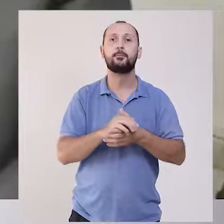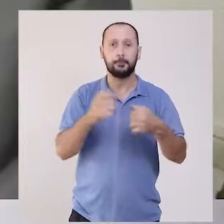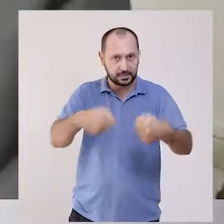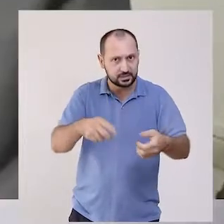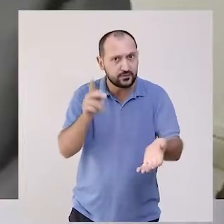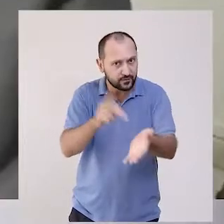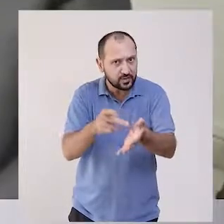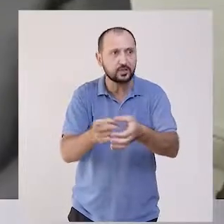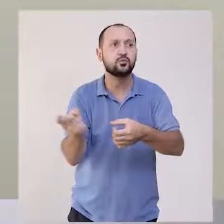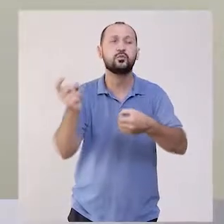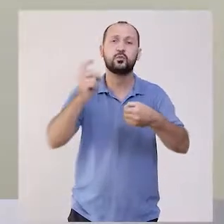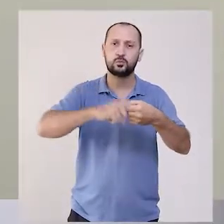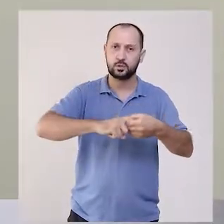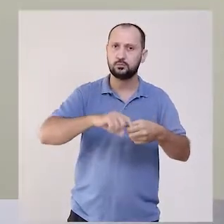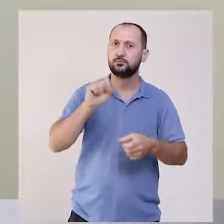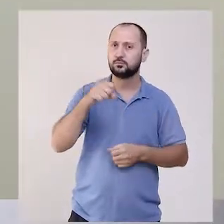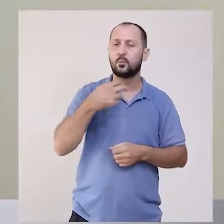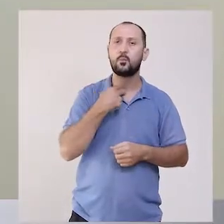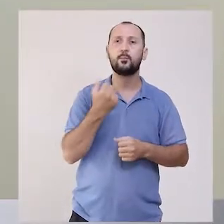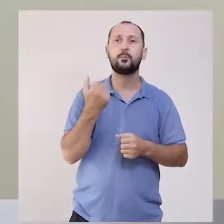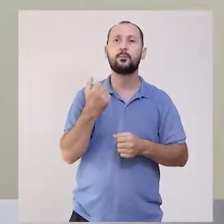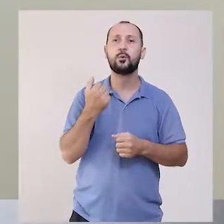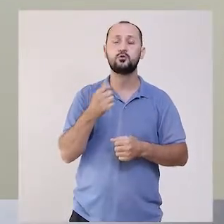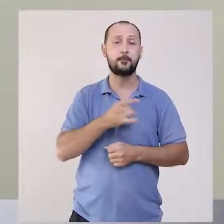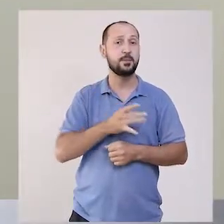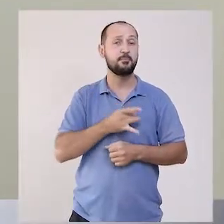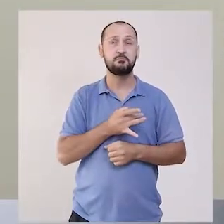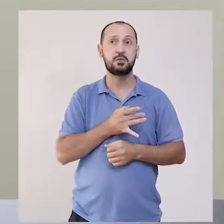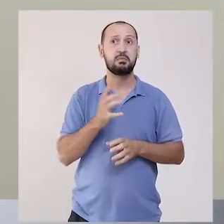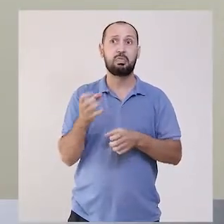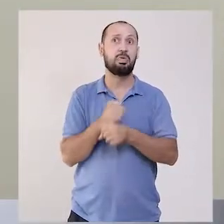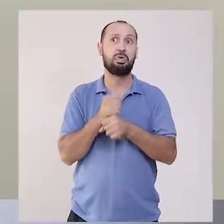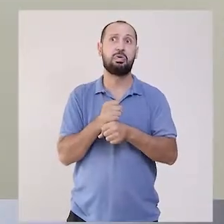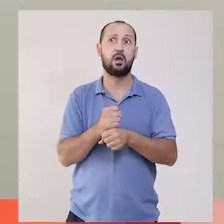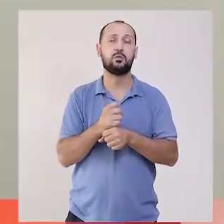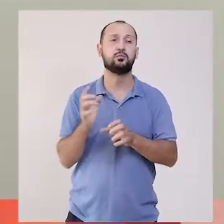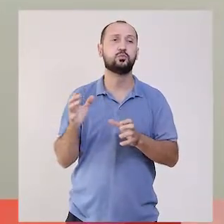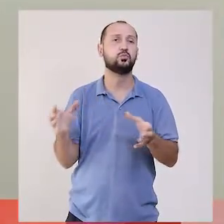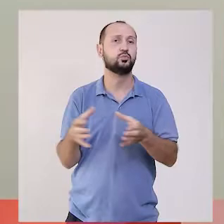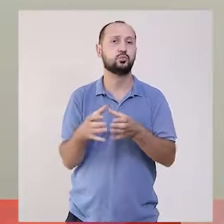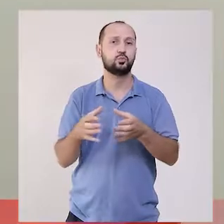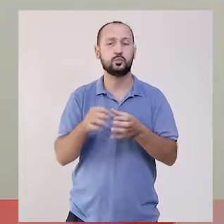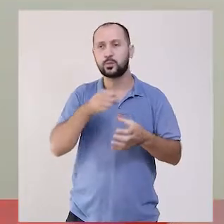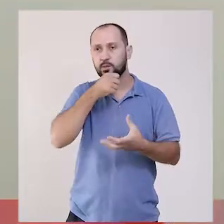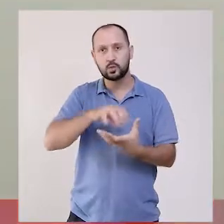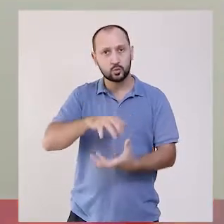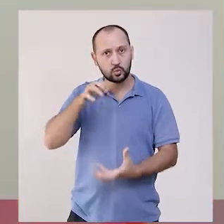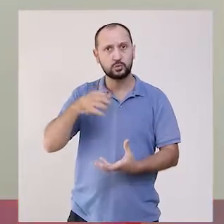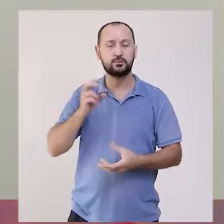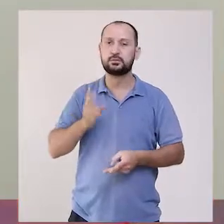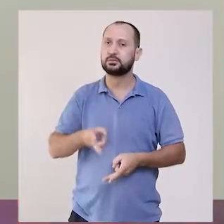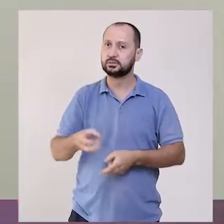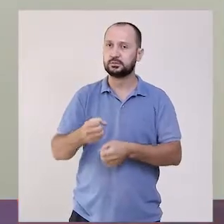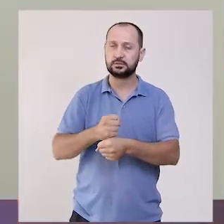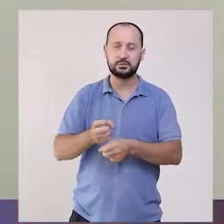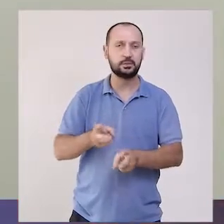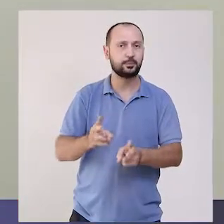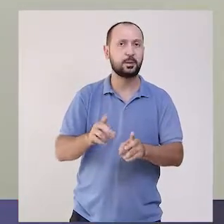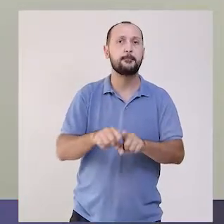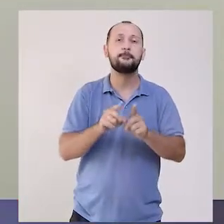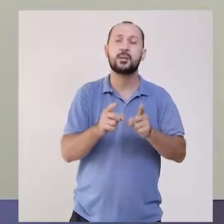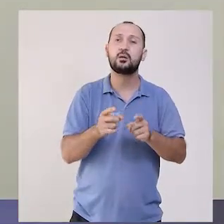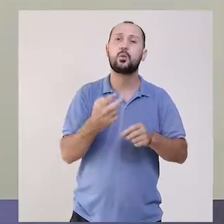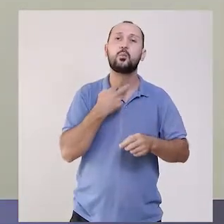que voltar, sim. Nós não podemos ficar prisioneiros, né? A nossa população idosa ficar prisioneira aí a vida toda, tem